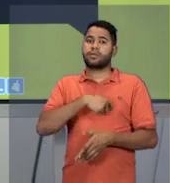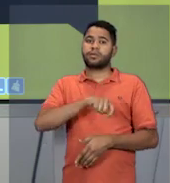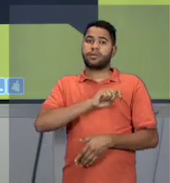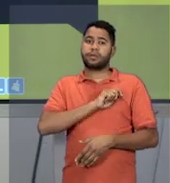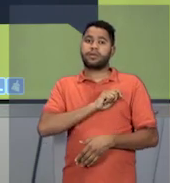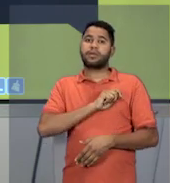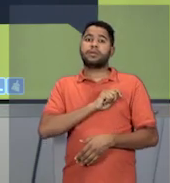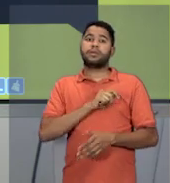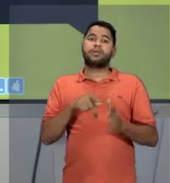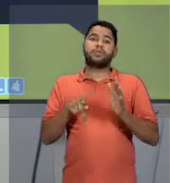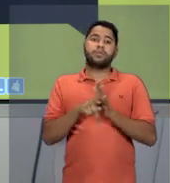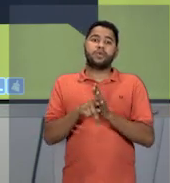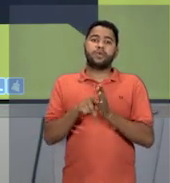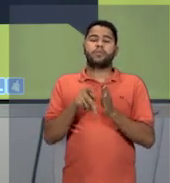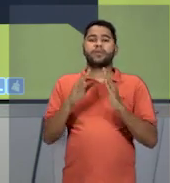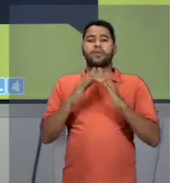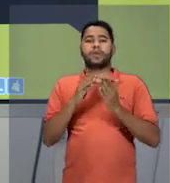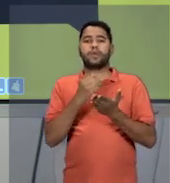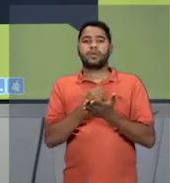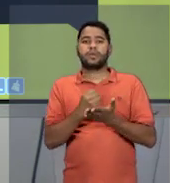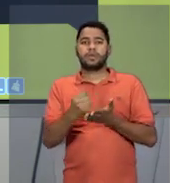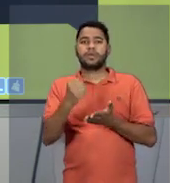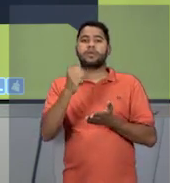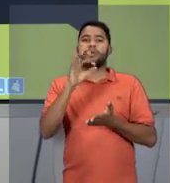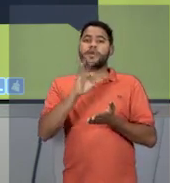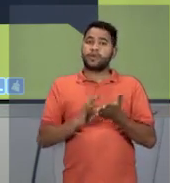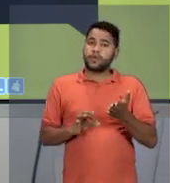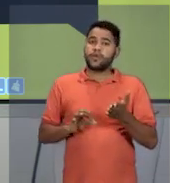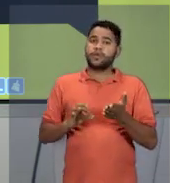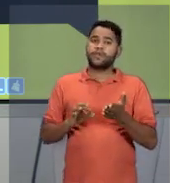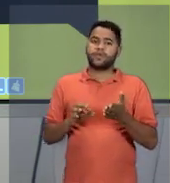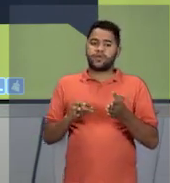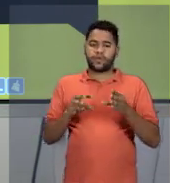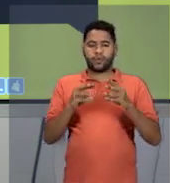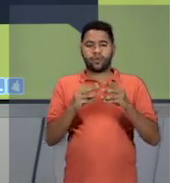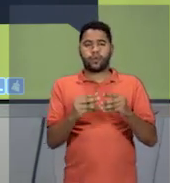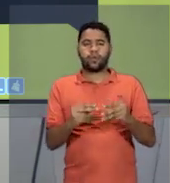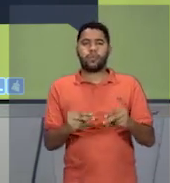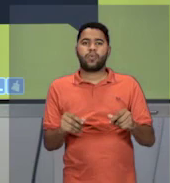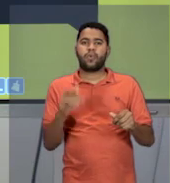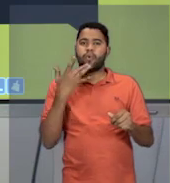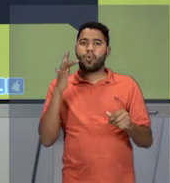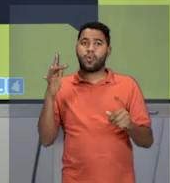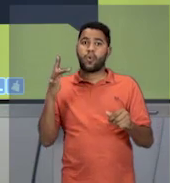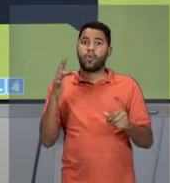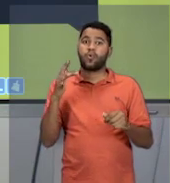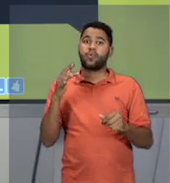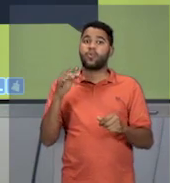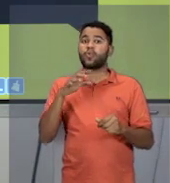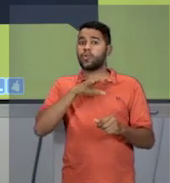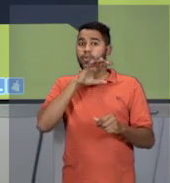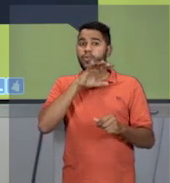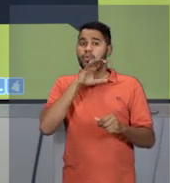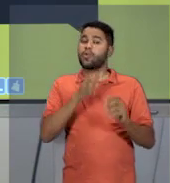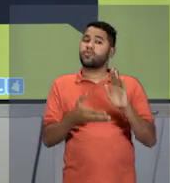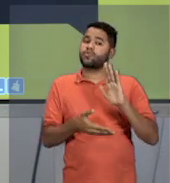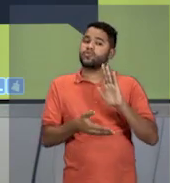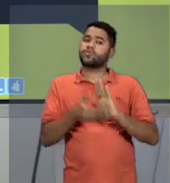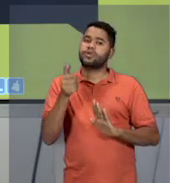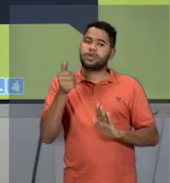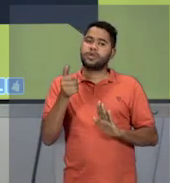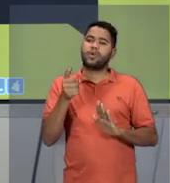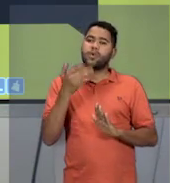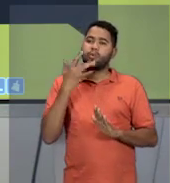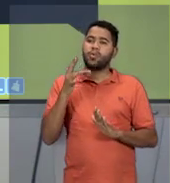na Espanha, nas casas de contratação, eles fundiam o ouro, retiravam o imposto devido e o ouro